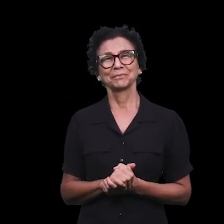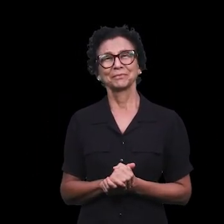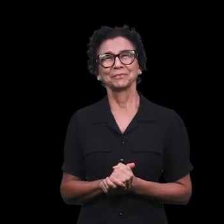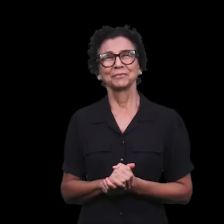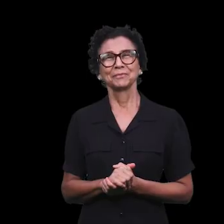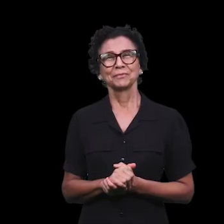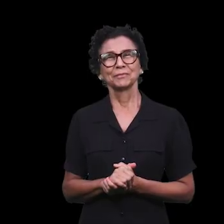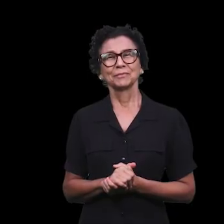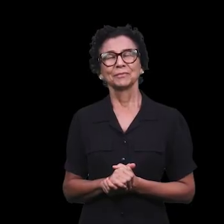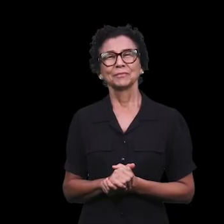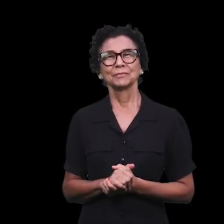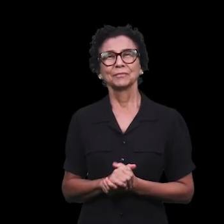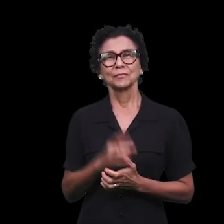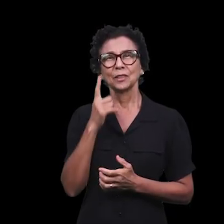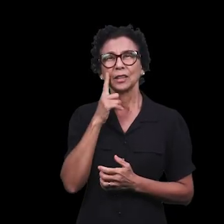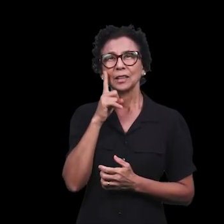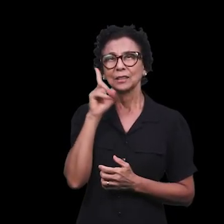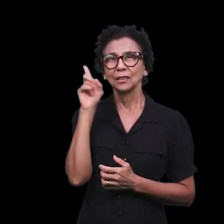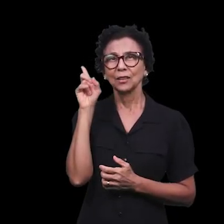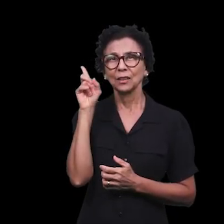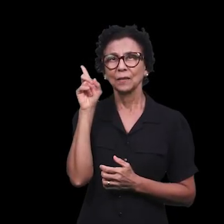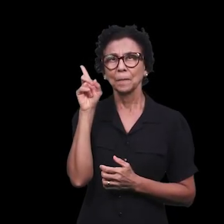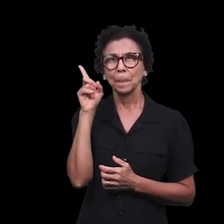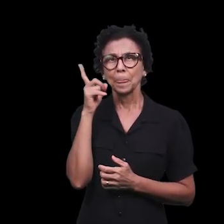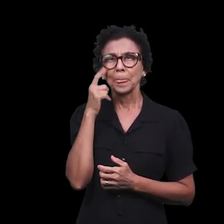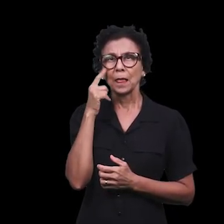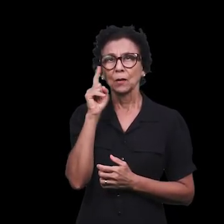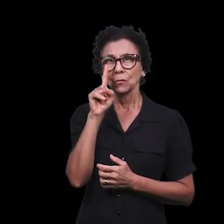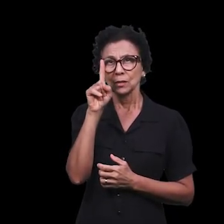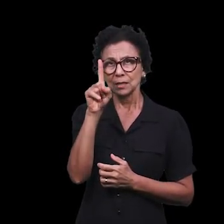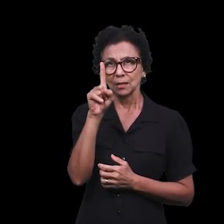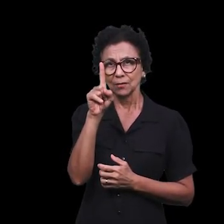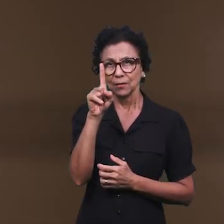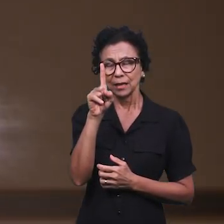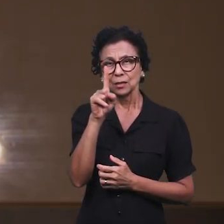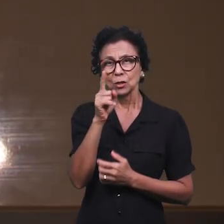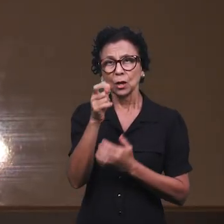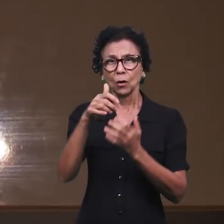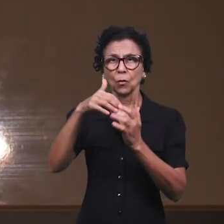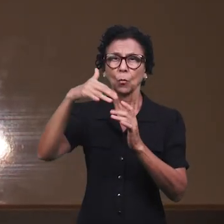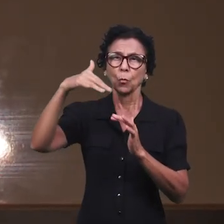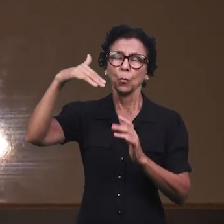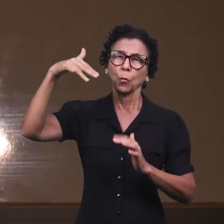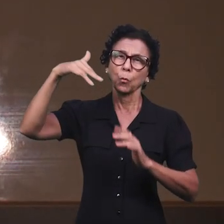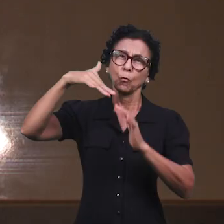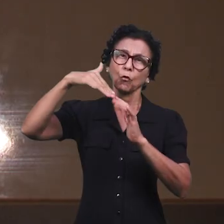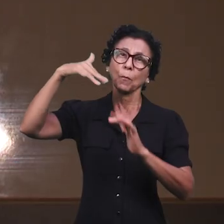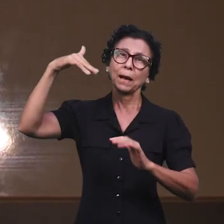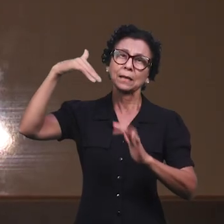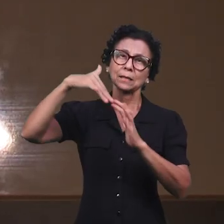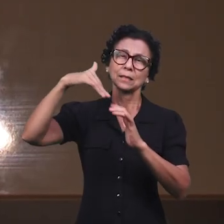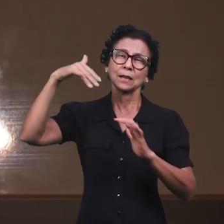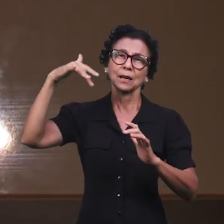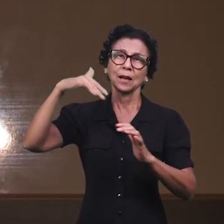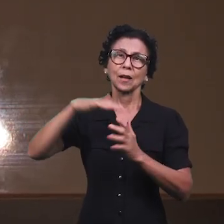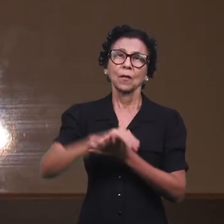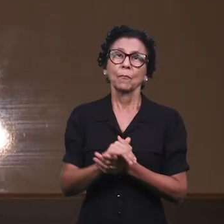pode gerar sombra. Chega mais pertinho aqui a lanterna, Pedro, para ver se a gente consegue ver alguma coisa. Olha lá, a gente consegue ver uma parte dos